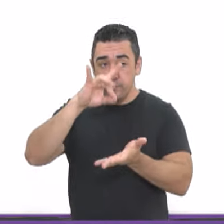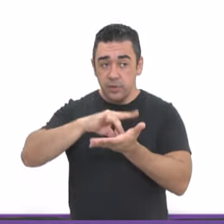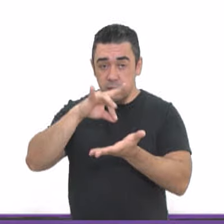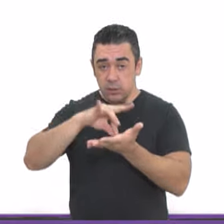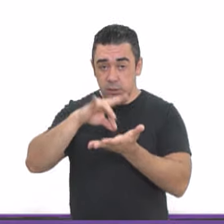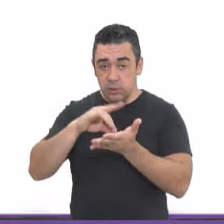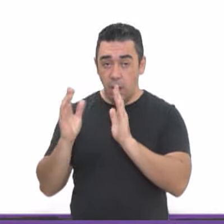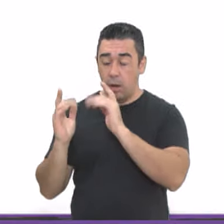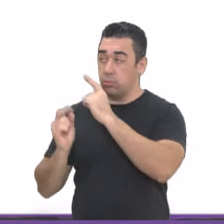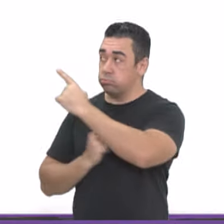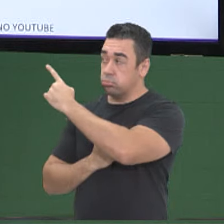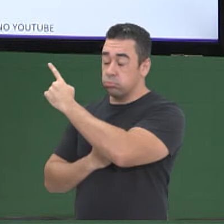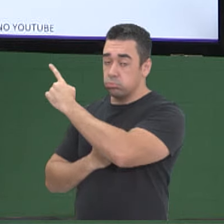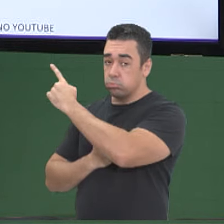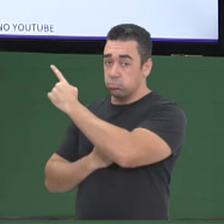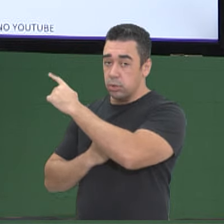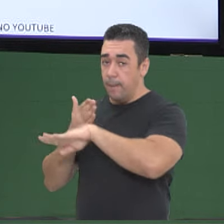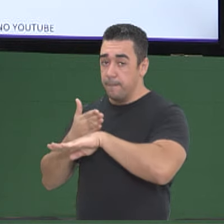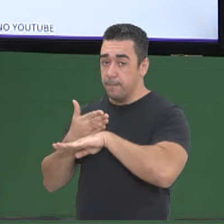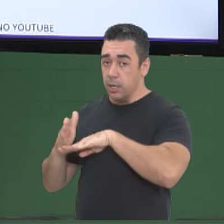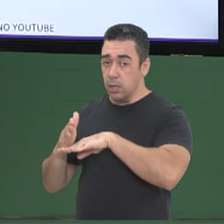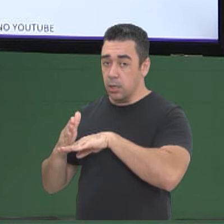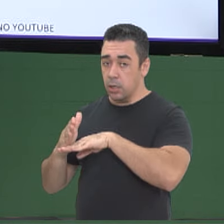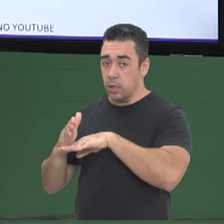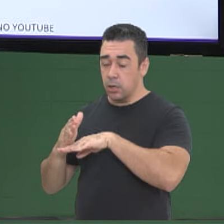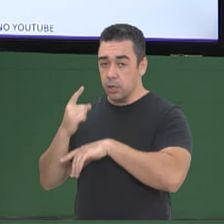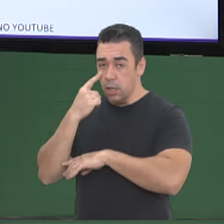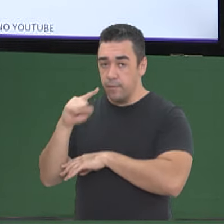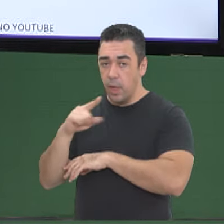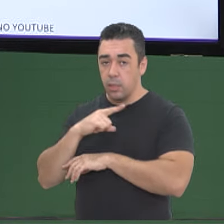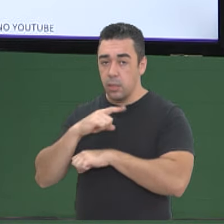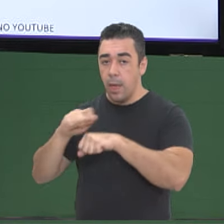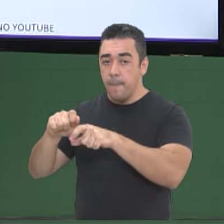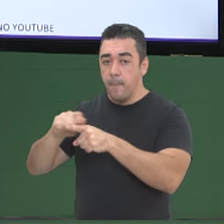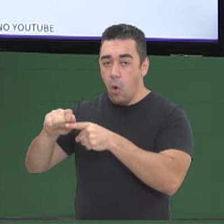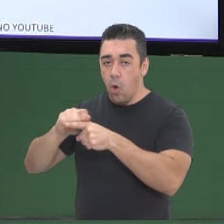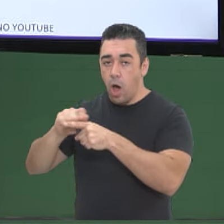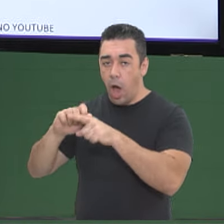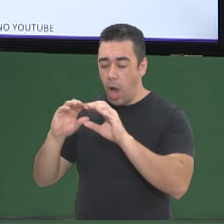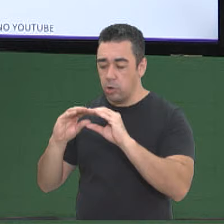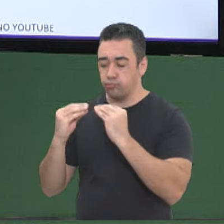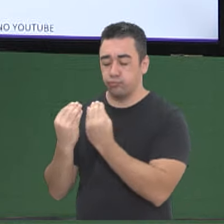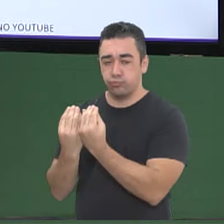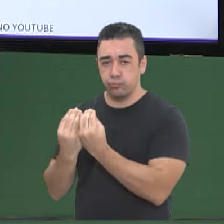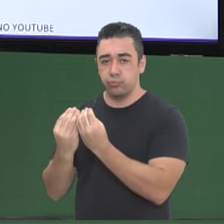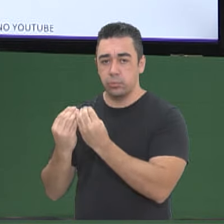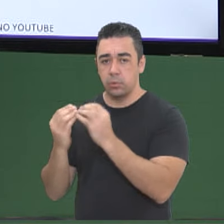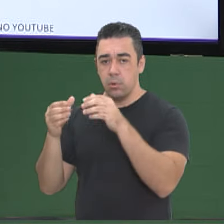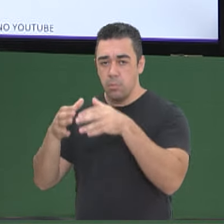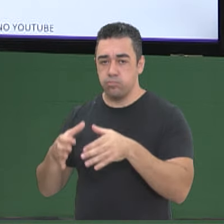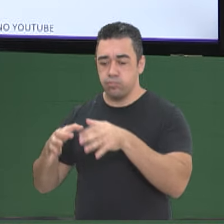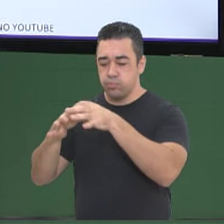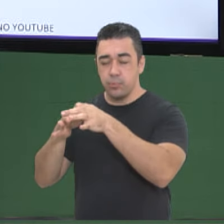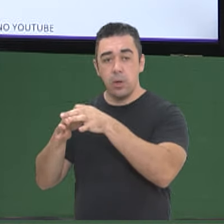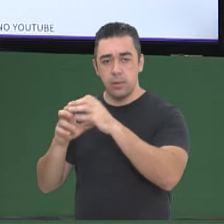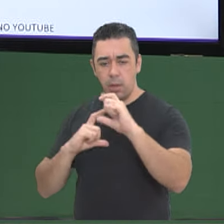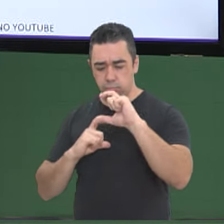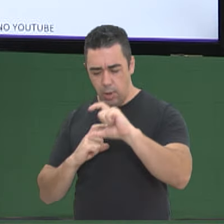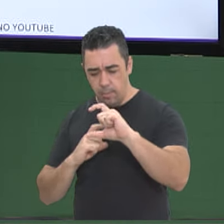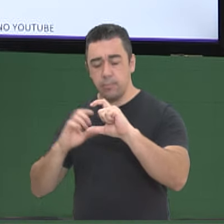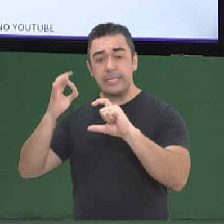tem uma quantidade de borrachas aqui anexadas e são 4 penas. Elas têm uma altura certinho,